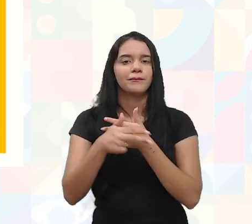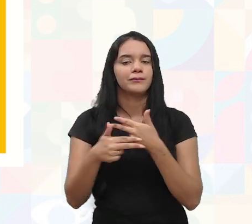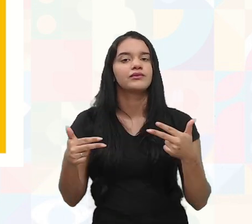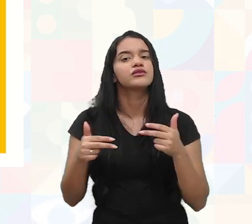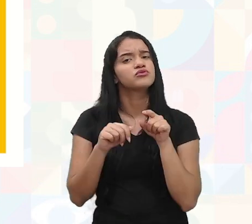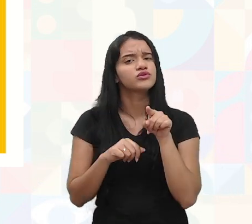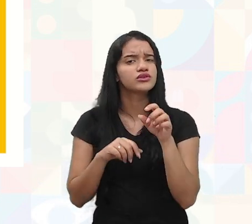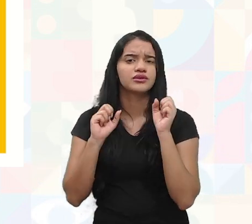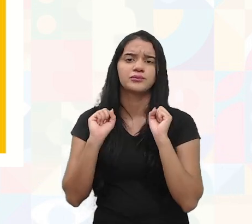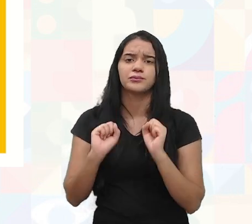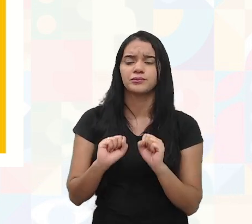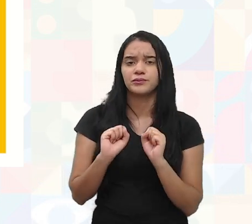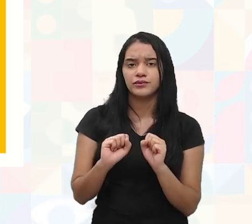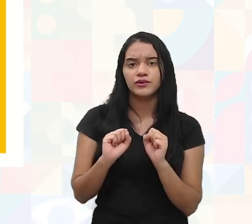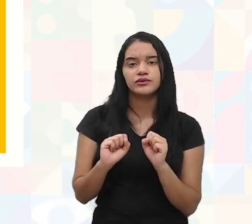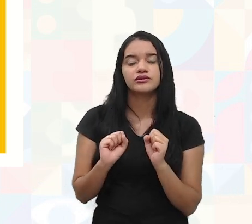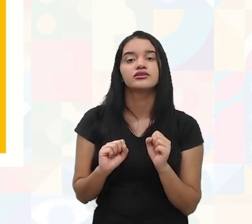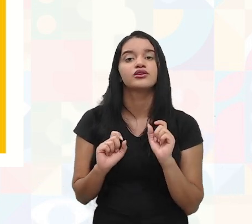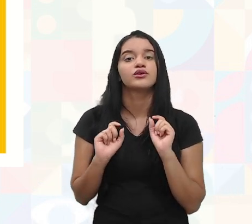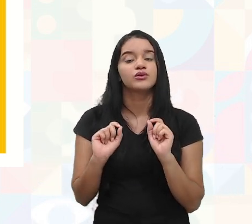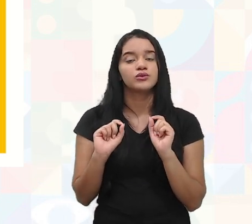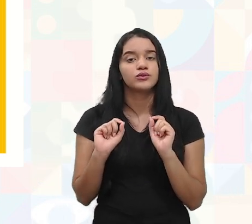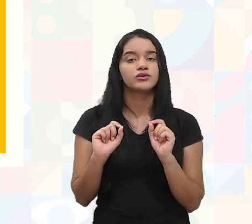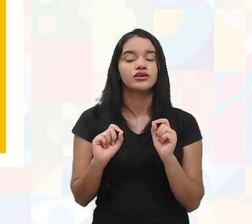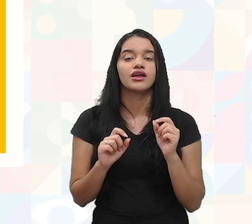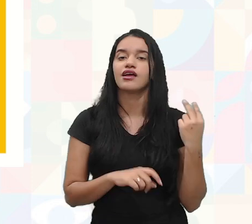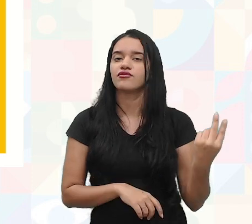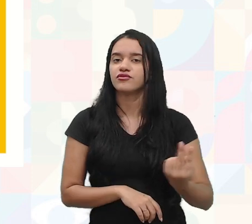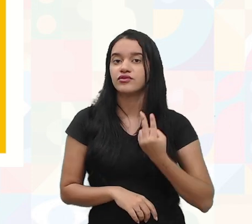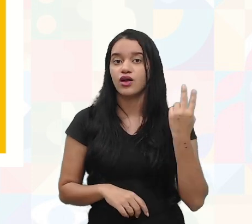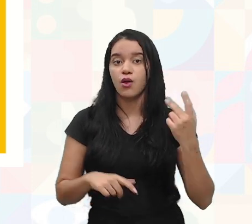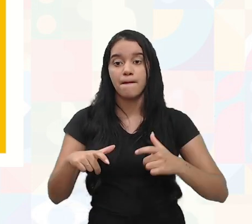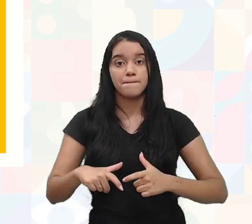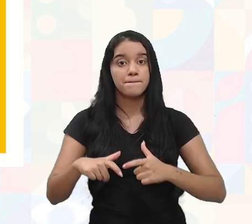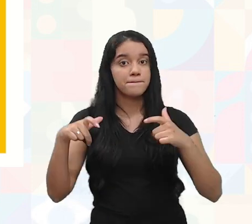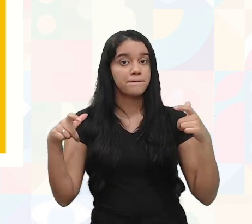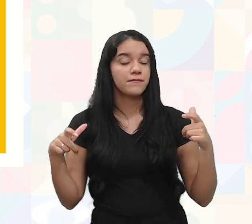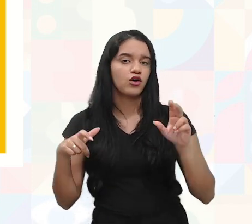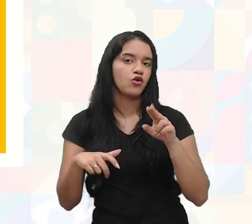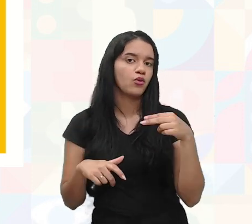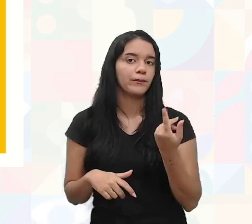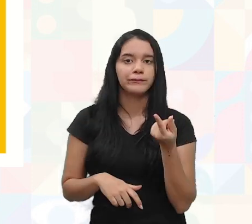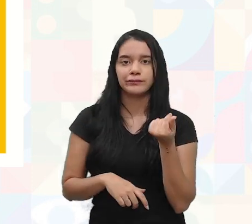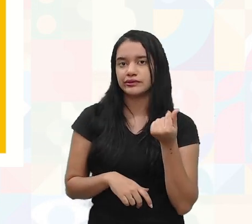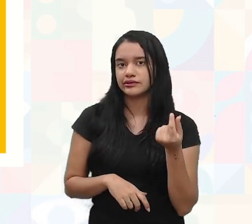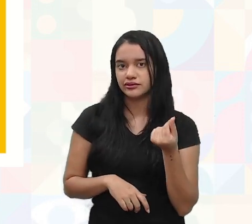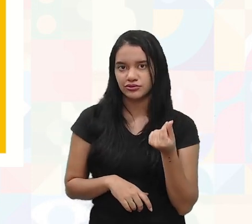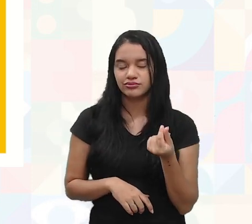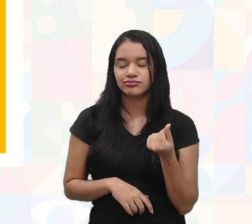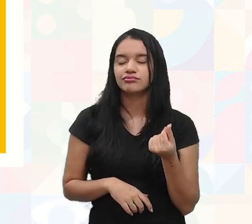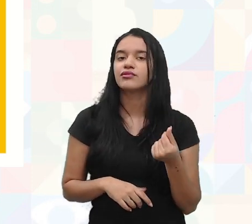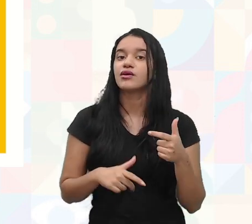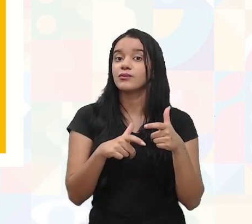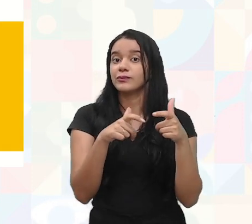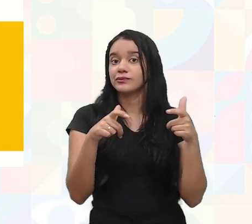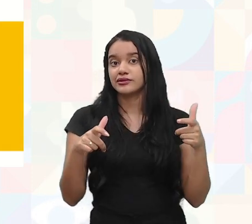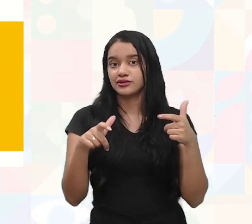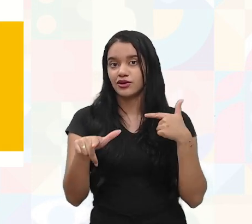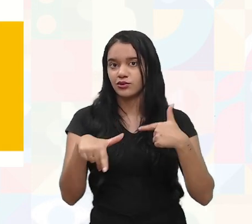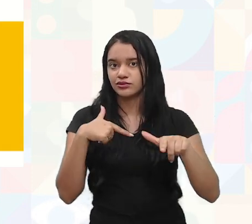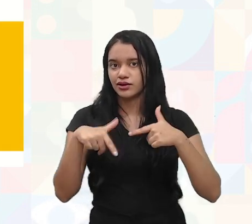você pode atribuir valores maiores, né, ou preços maiores ao seu serviço.